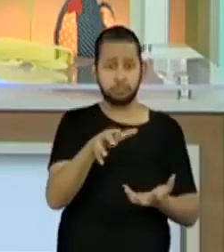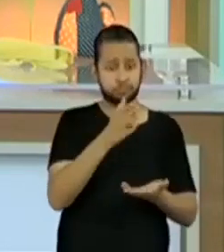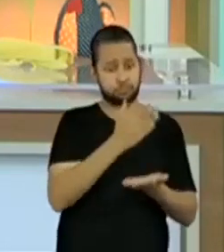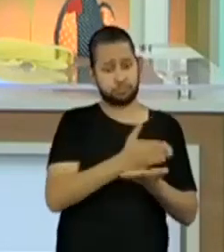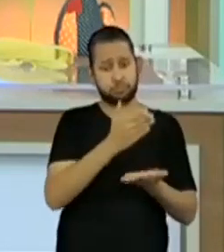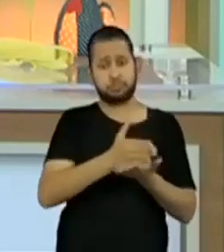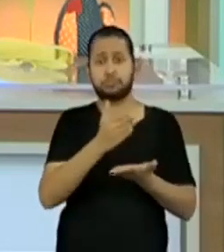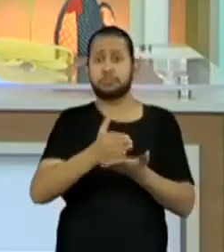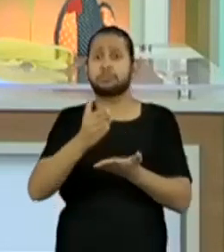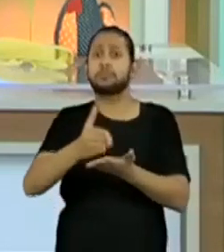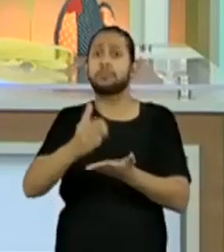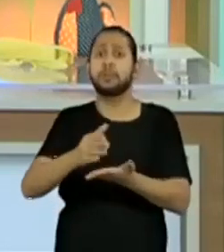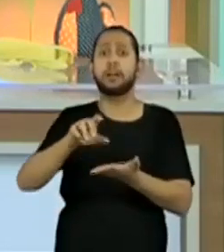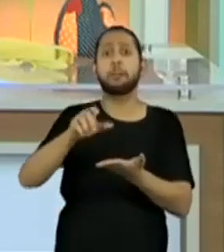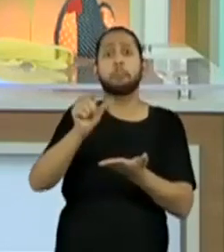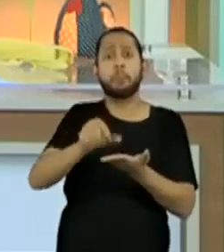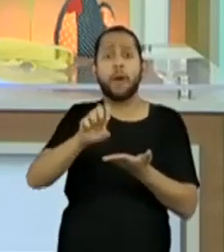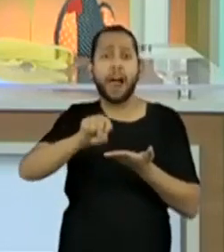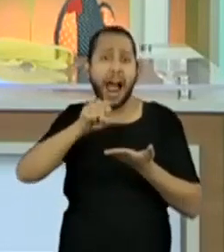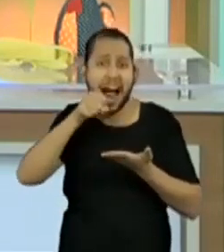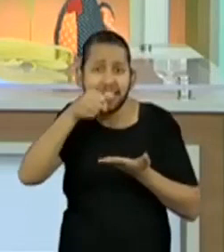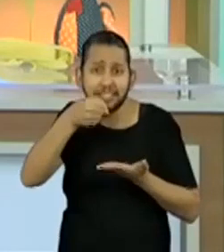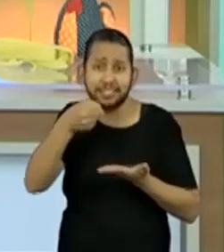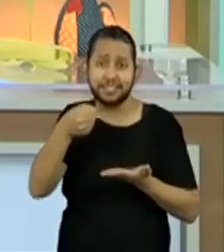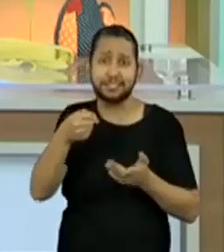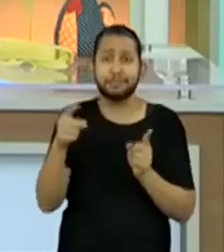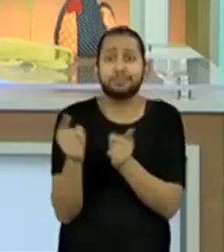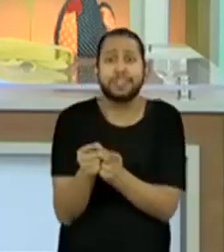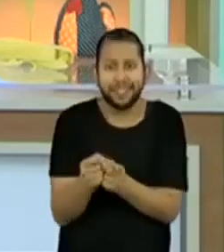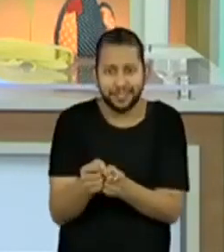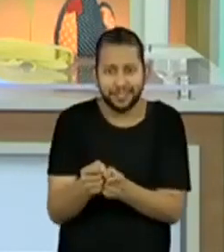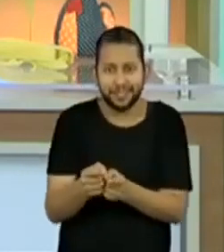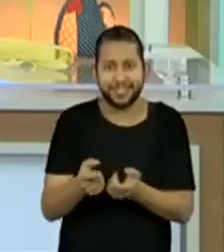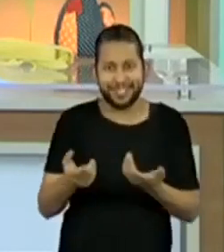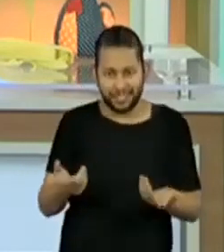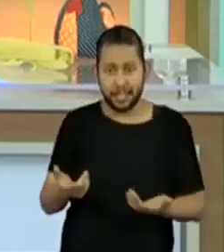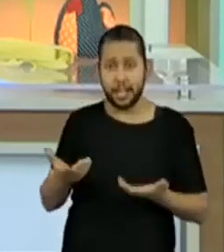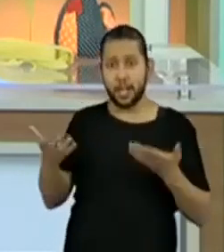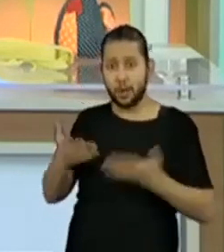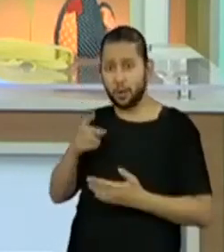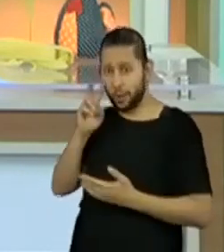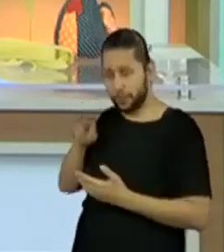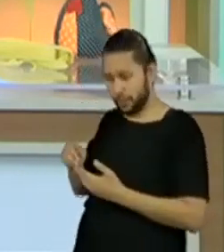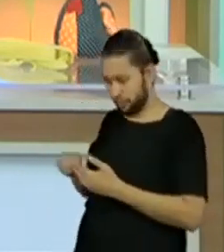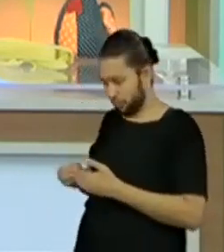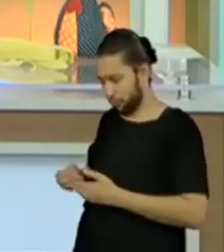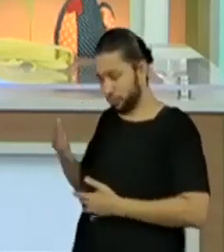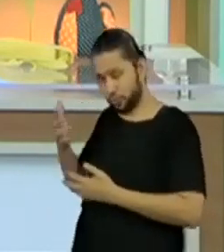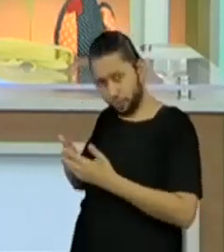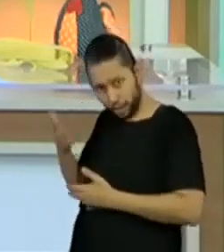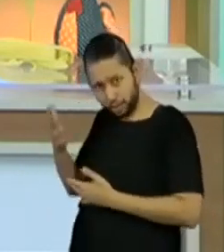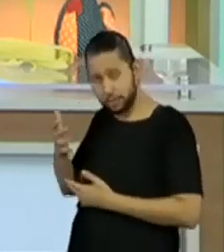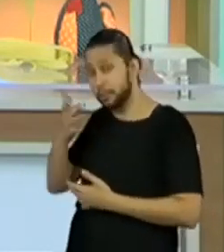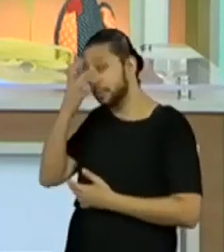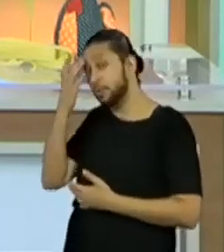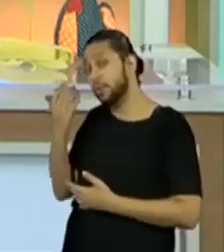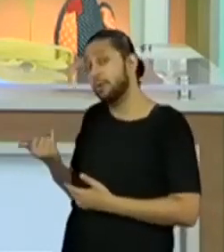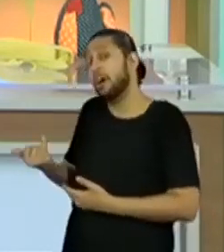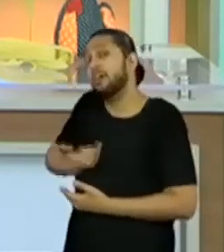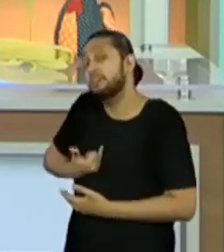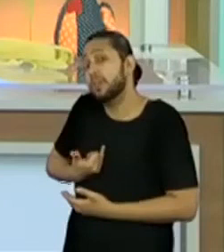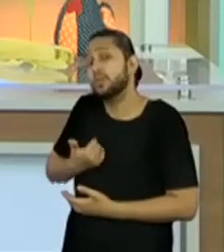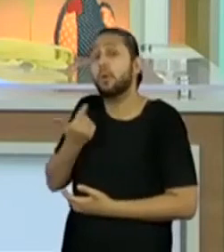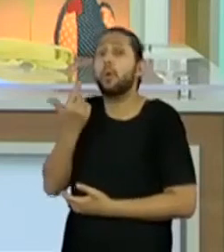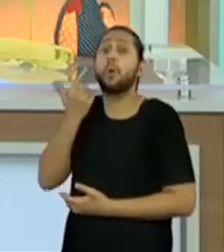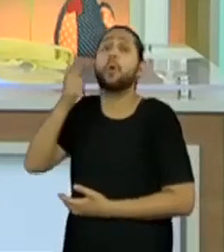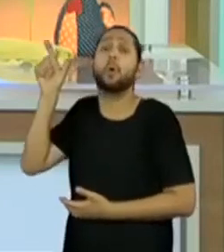certo? Então, agora eu quero ver aqui no chat quem está participando e ver se alguém propôs algum